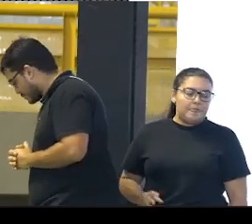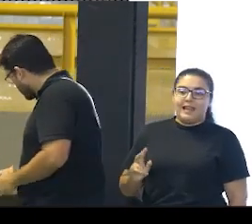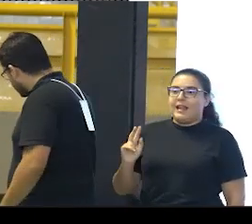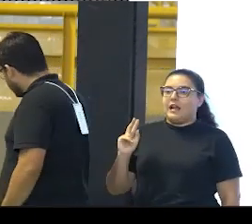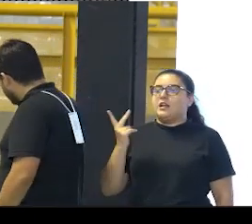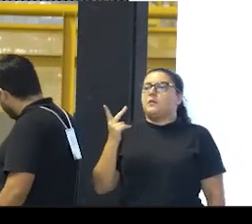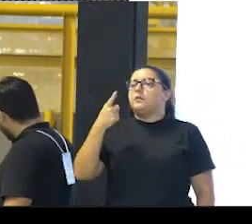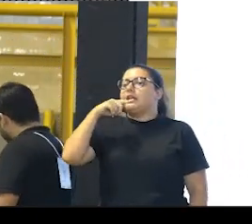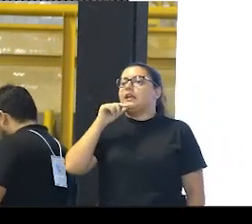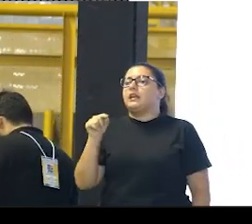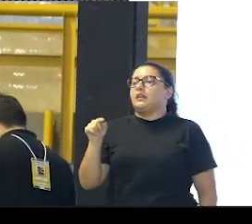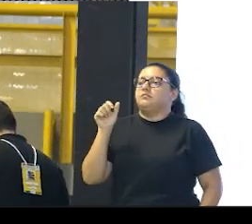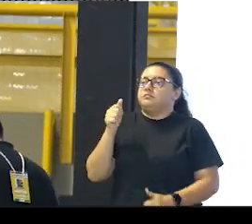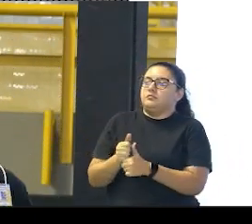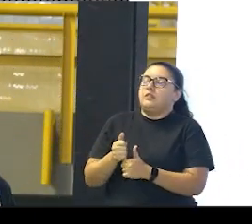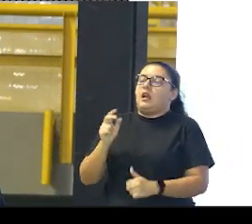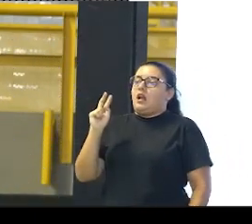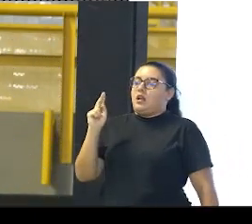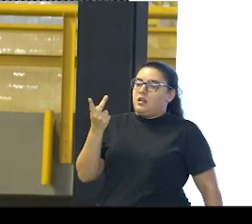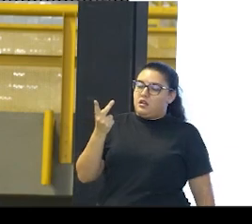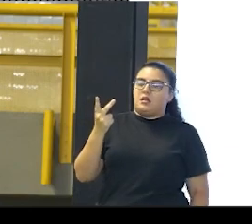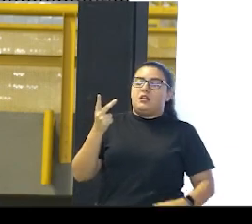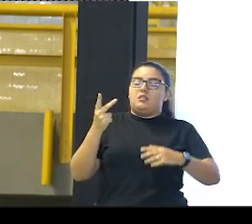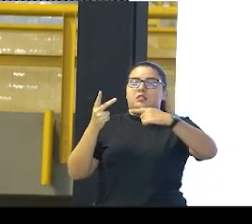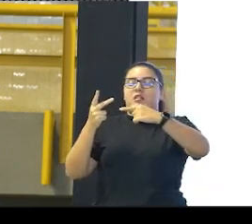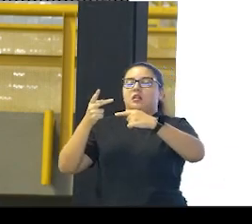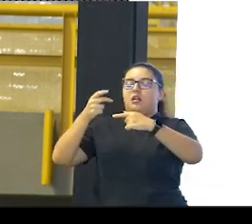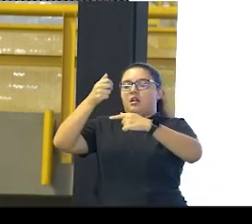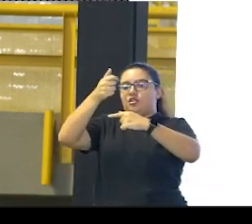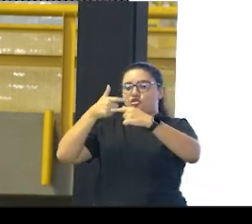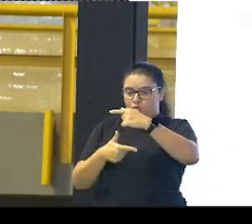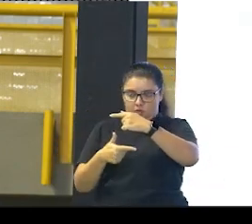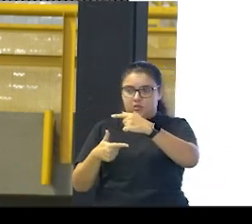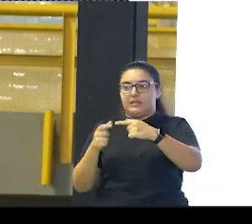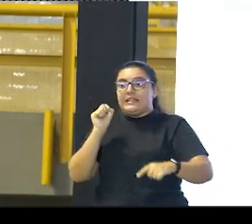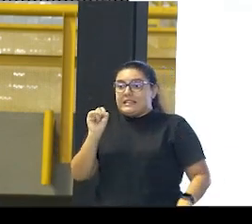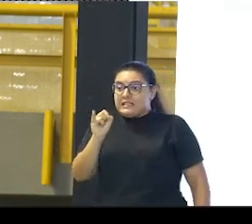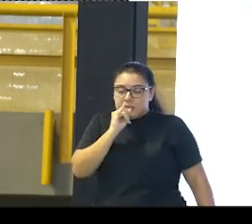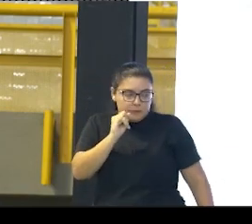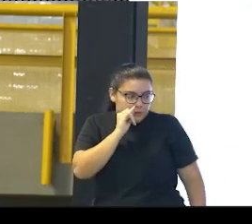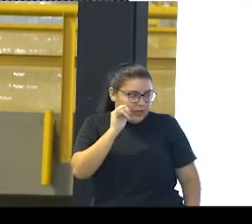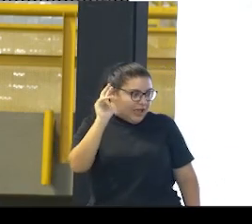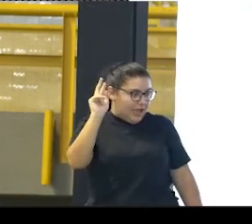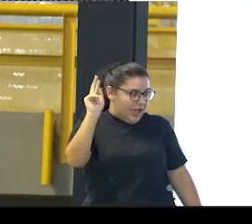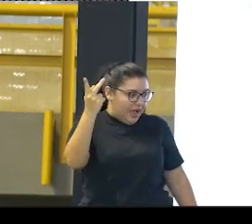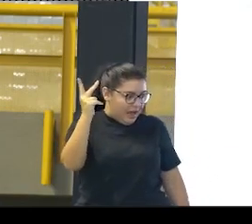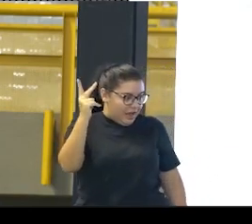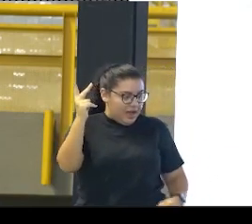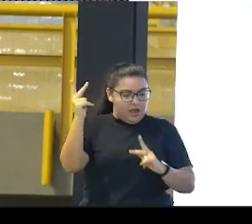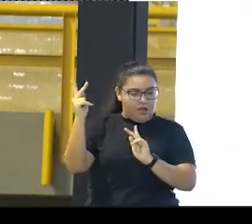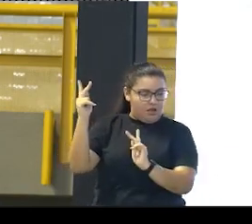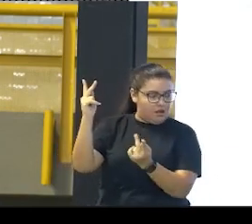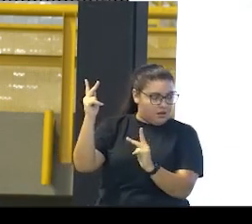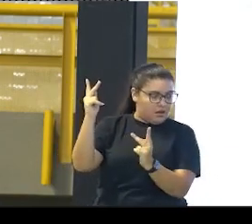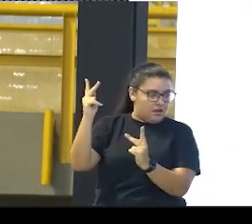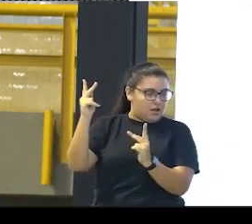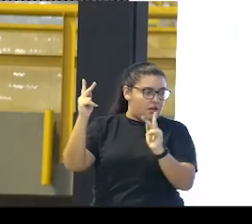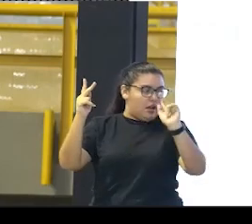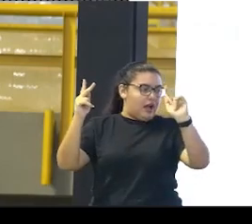1, 2, 3. O cosseno. 3, 2, 1. Todo mundo tem